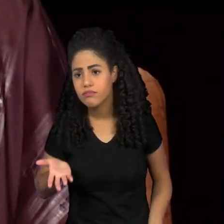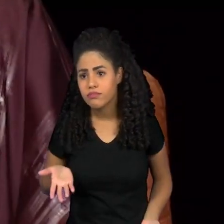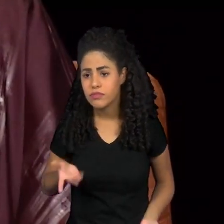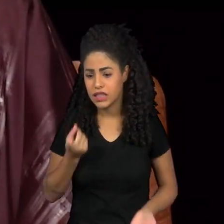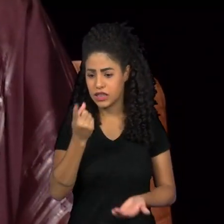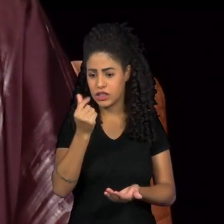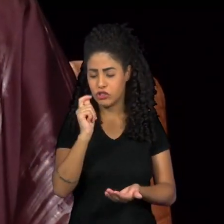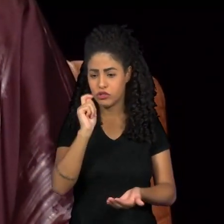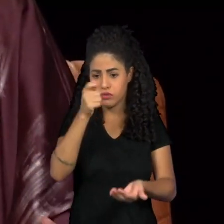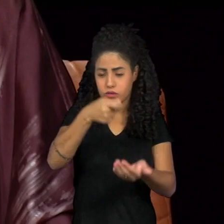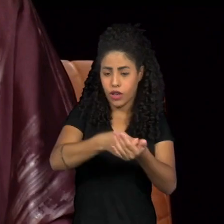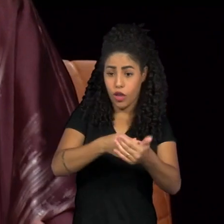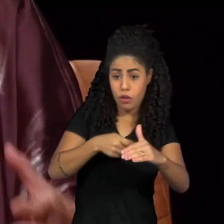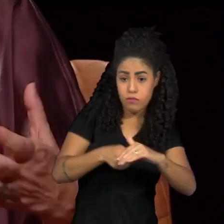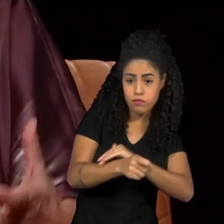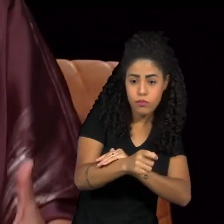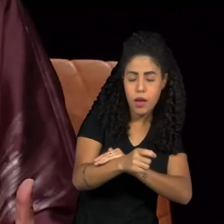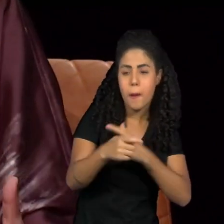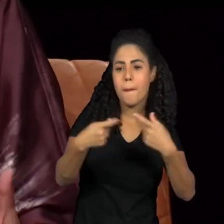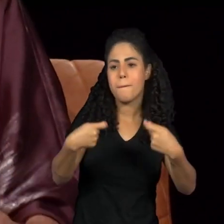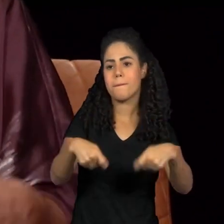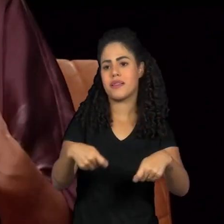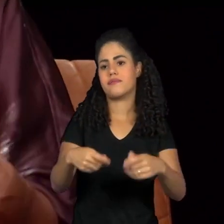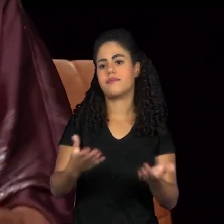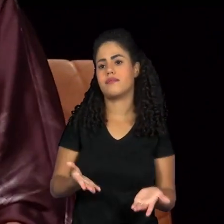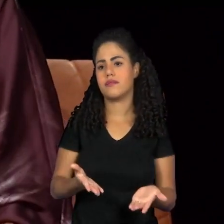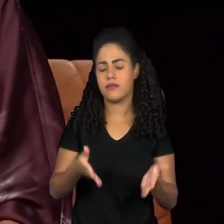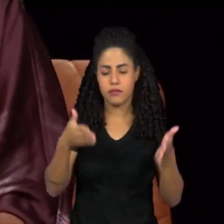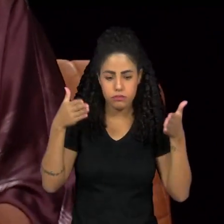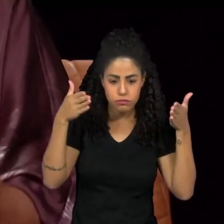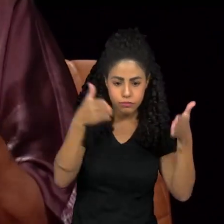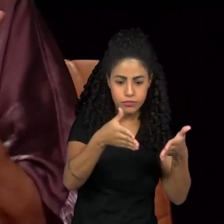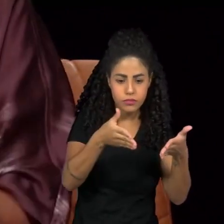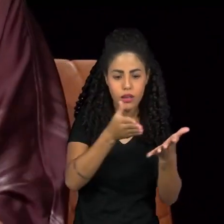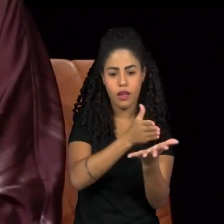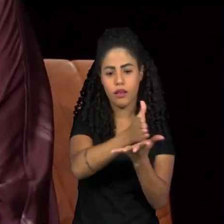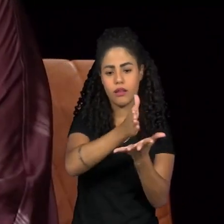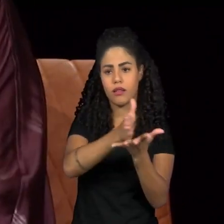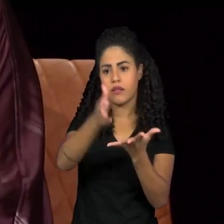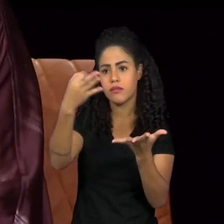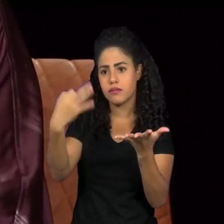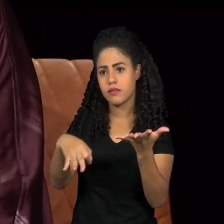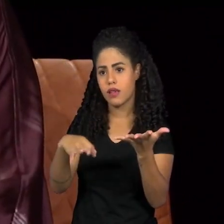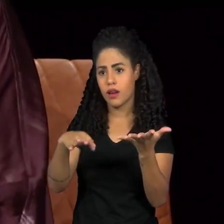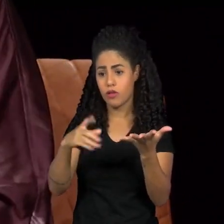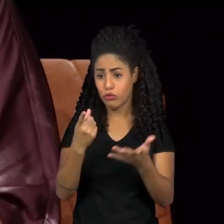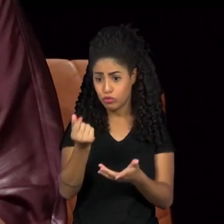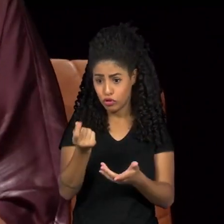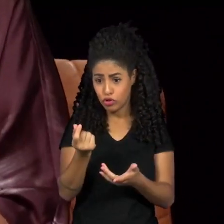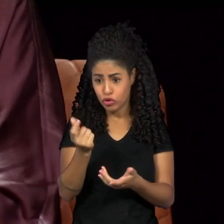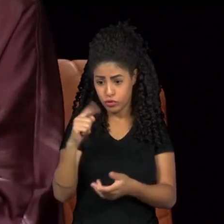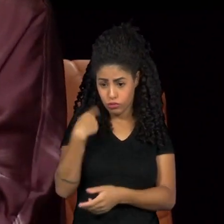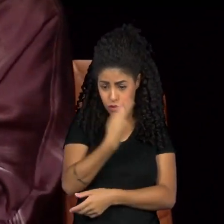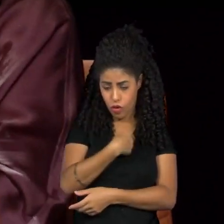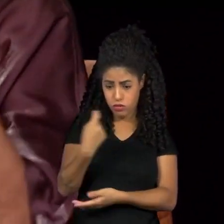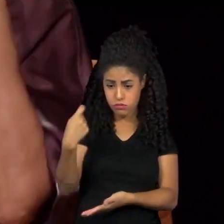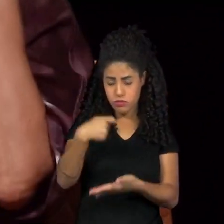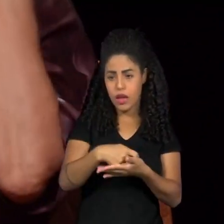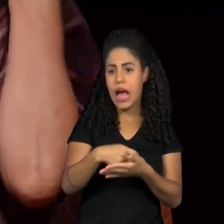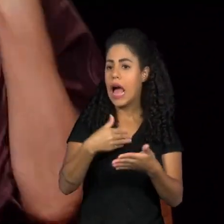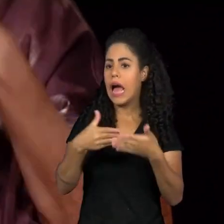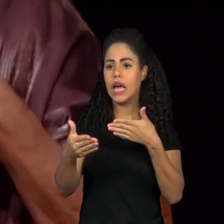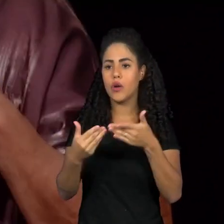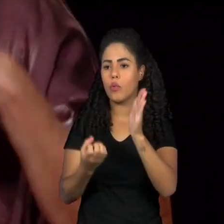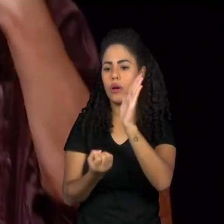dinheiro precisa voltar precisa ser destinado, ele está sendo. É um dinheiro que é nosso. Toda vez que eu produzo qualquer